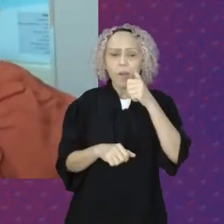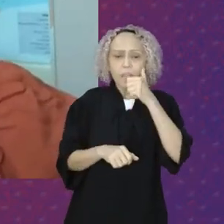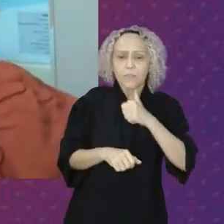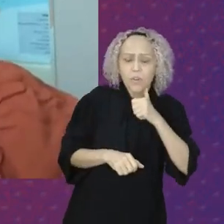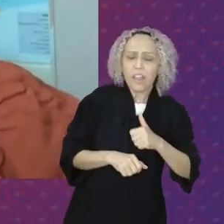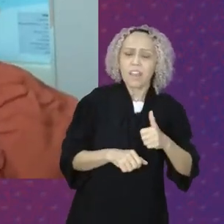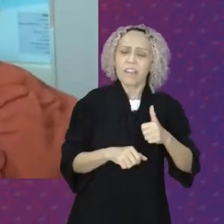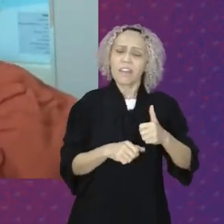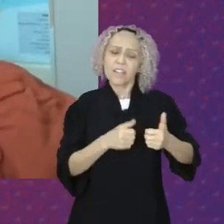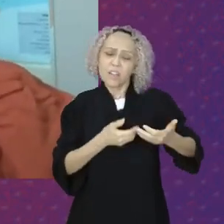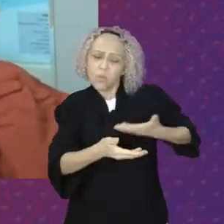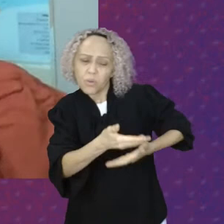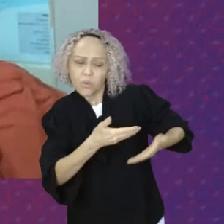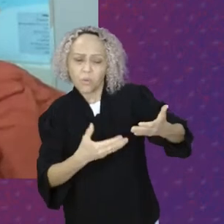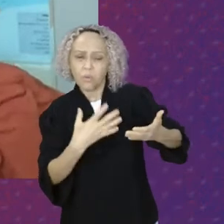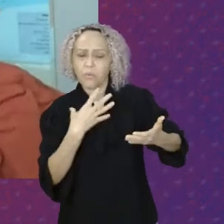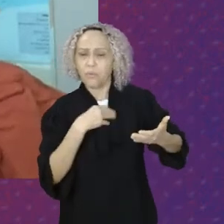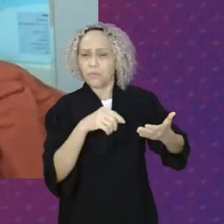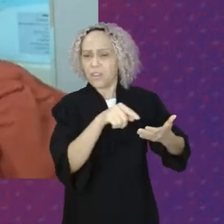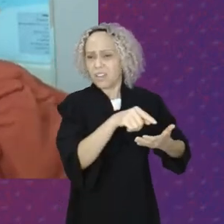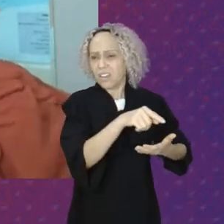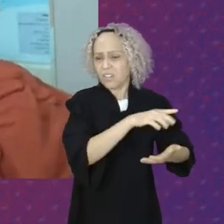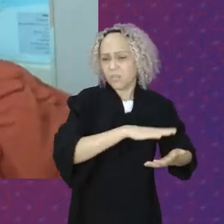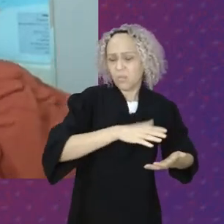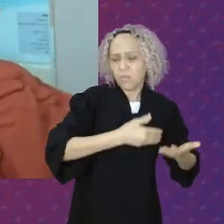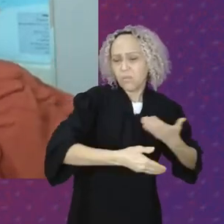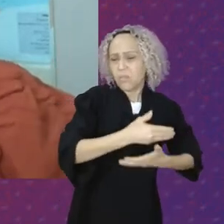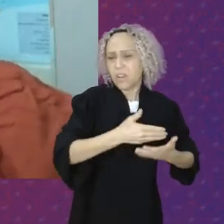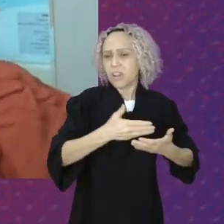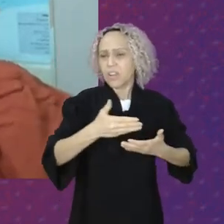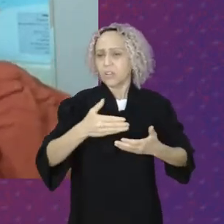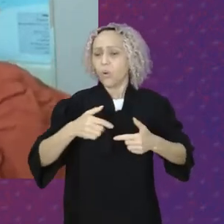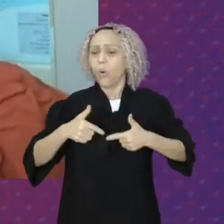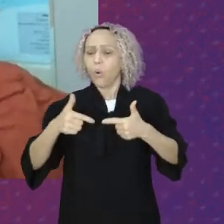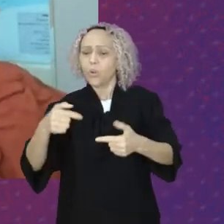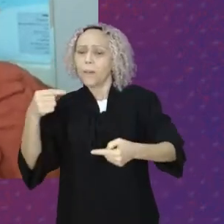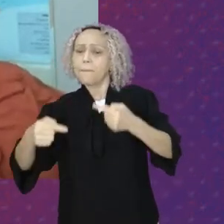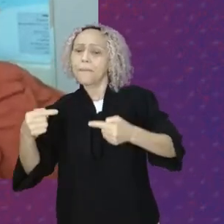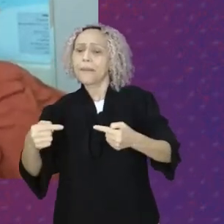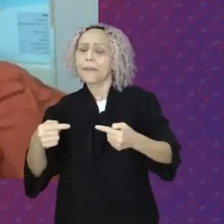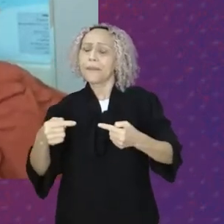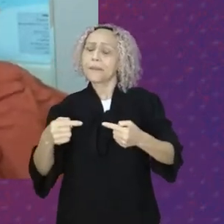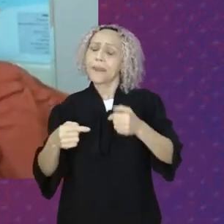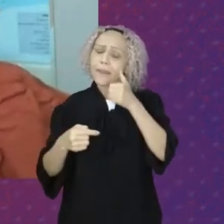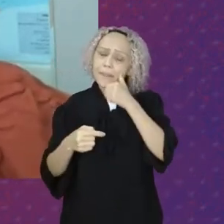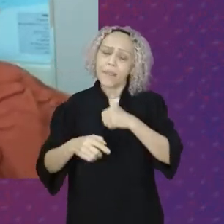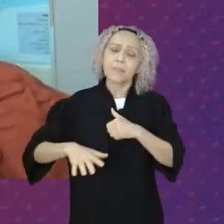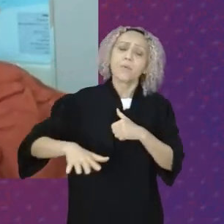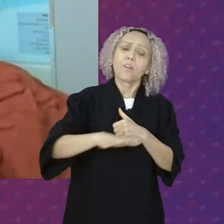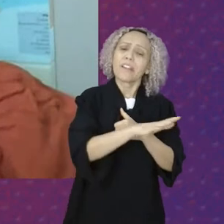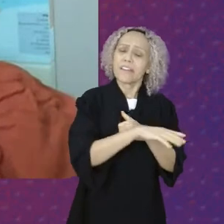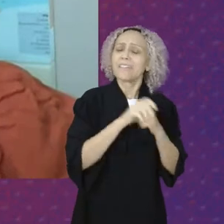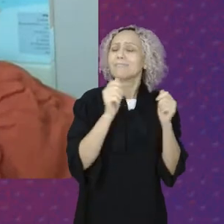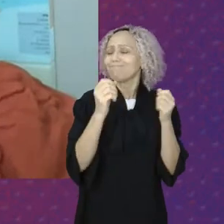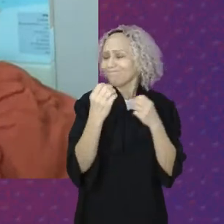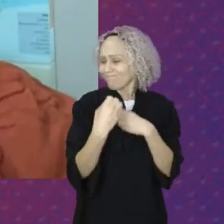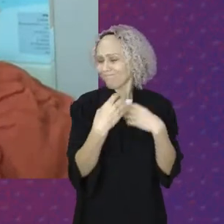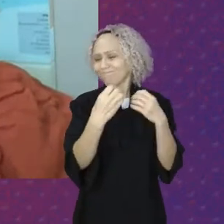política, ela tem muito para nos ensinar, muito. E eu abordei aqui alguns pontos que, para